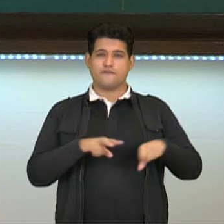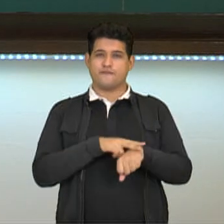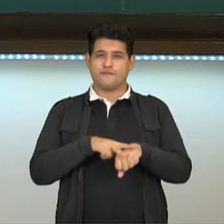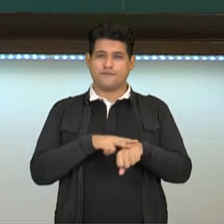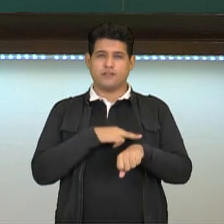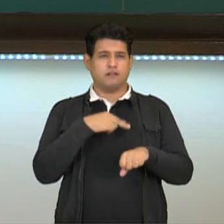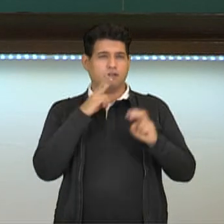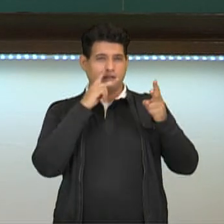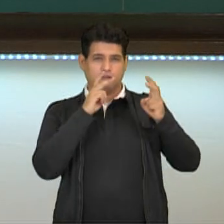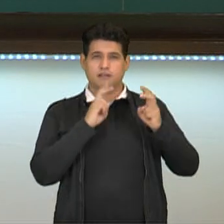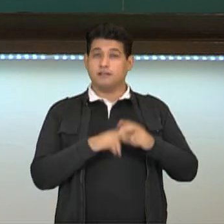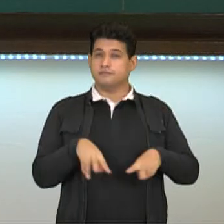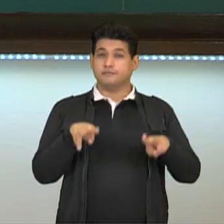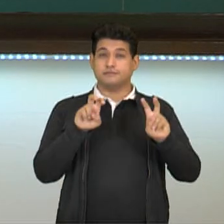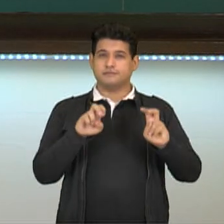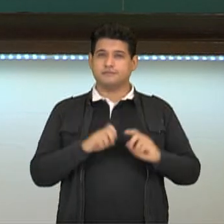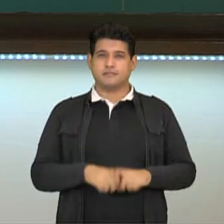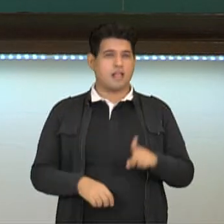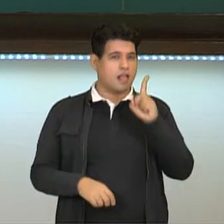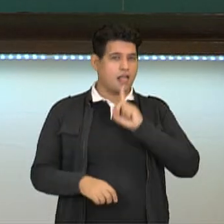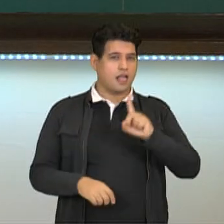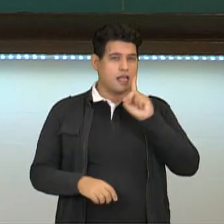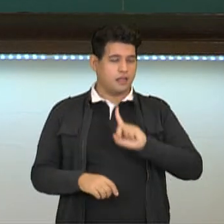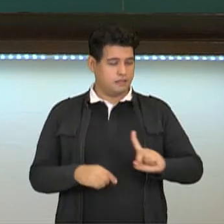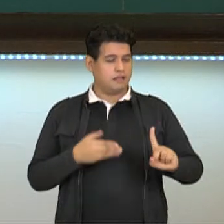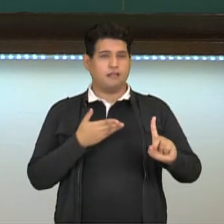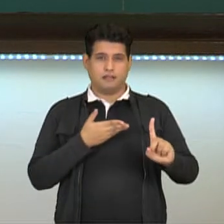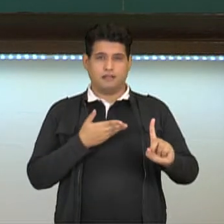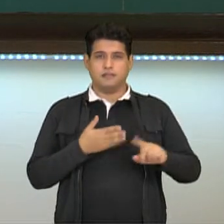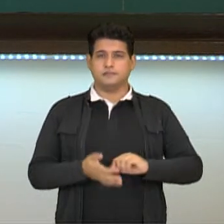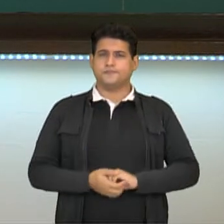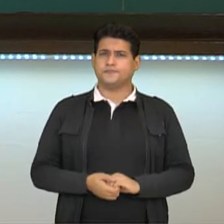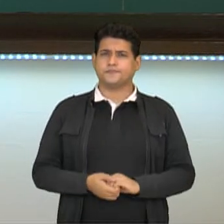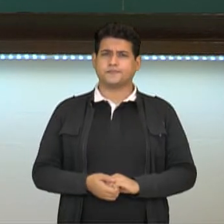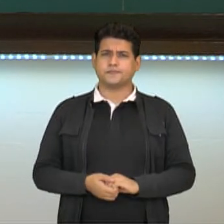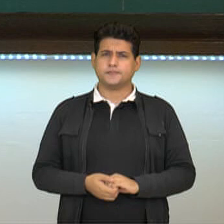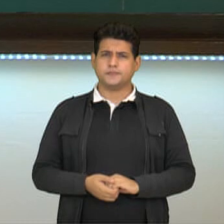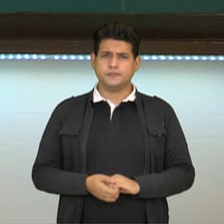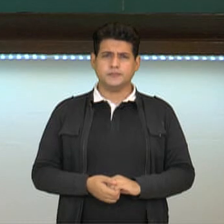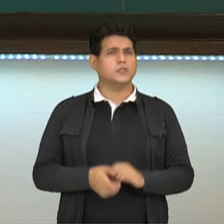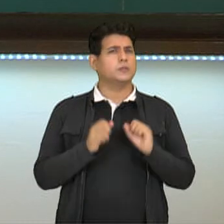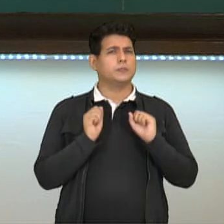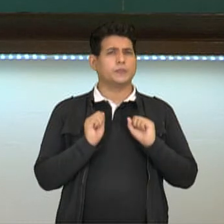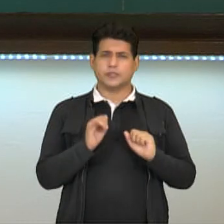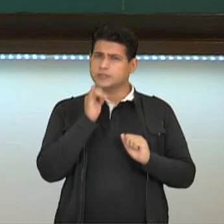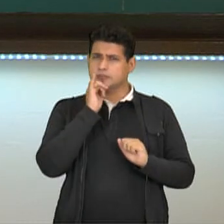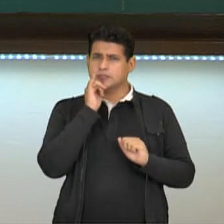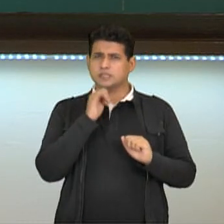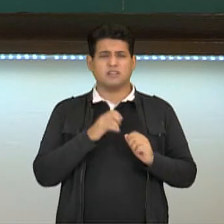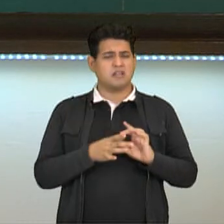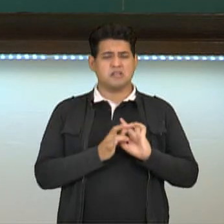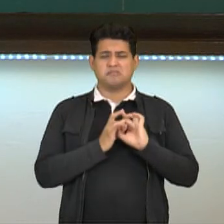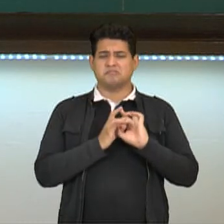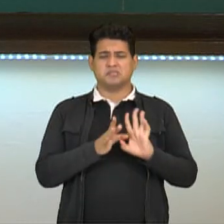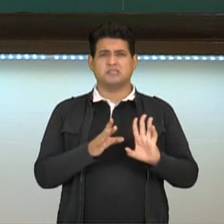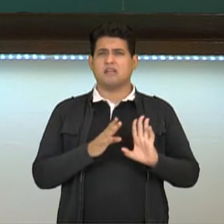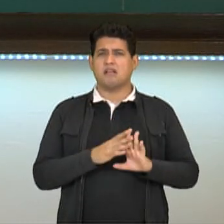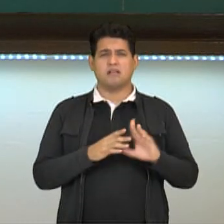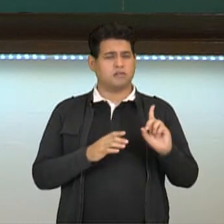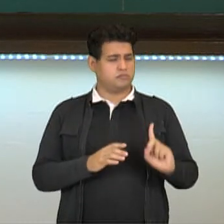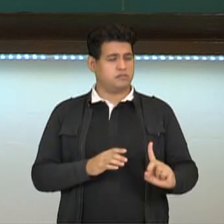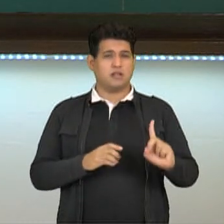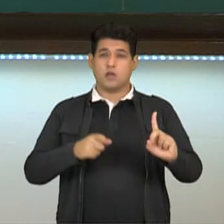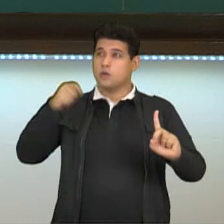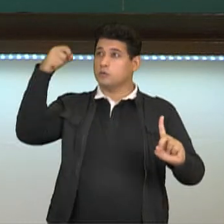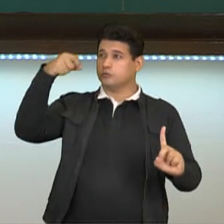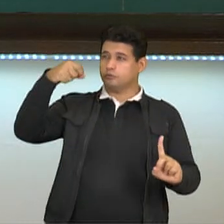da condição do sorvete? É possível a gente submeter o nosso sorvete a um